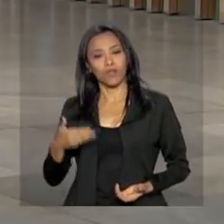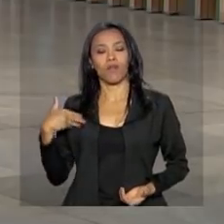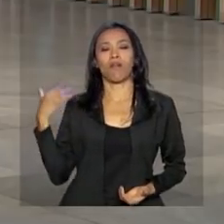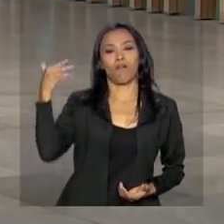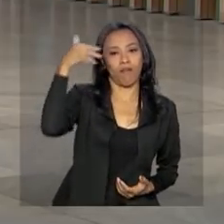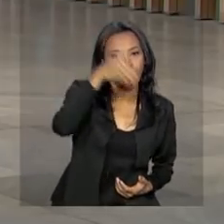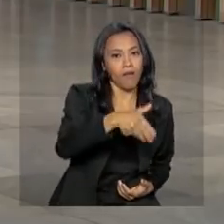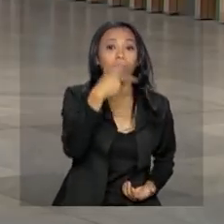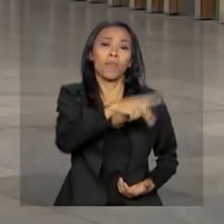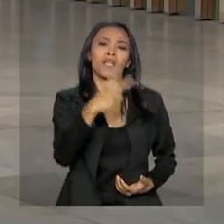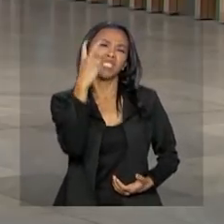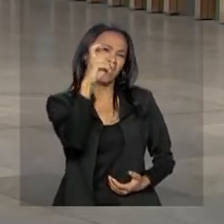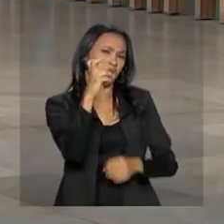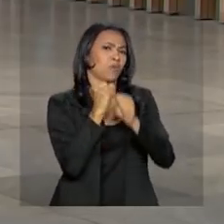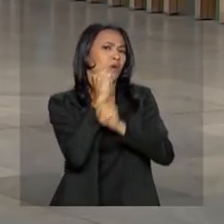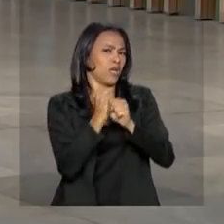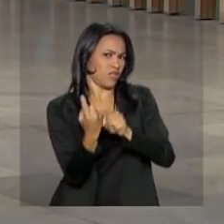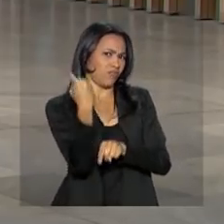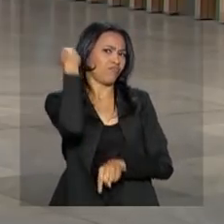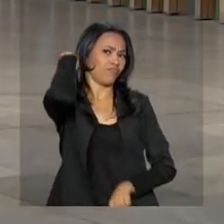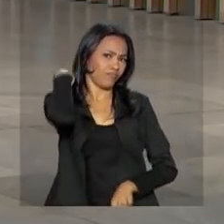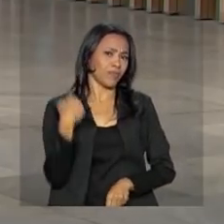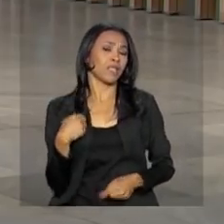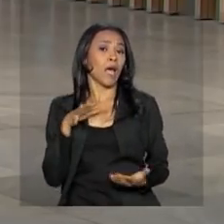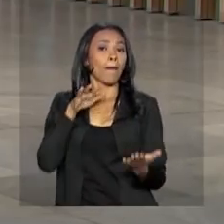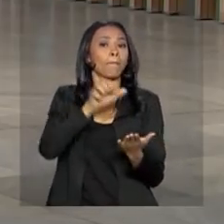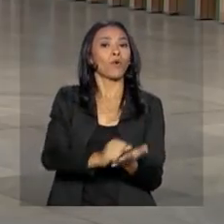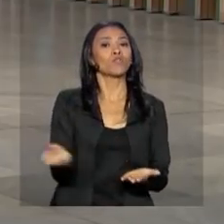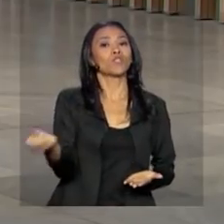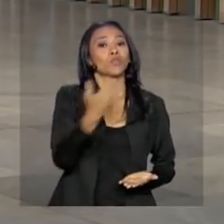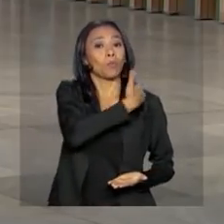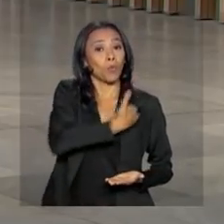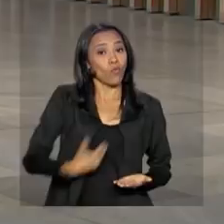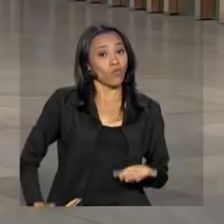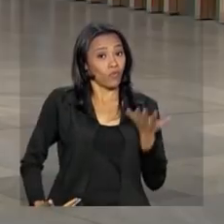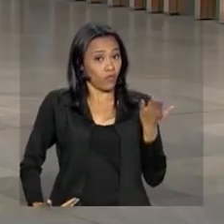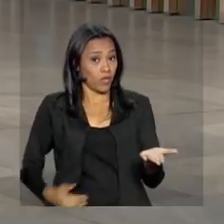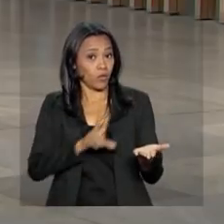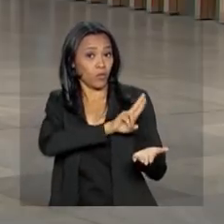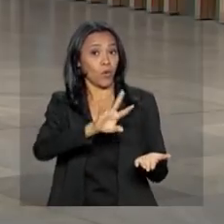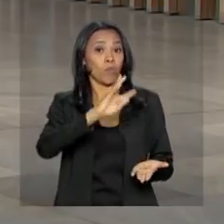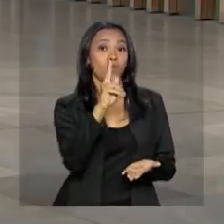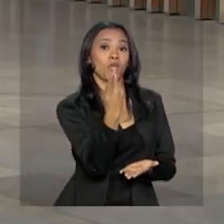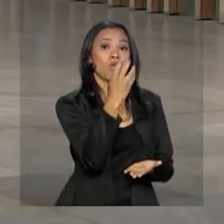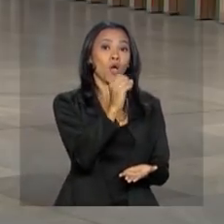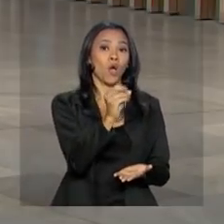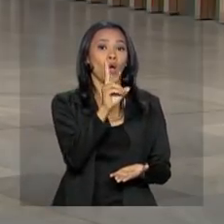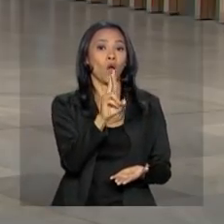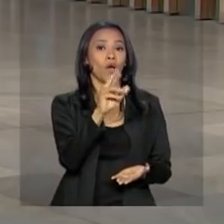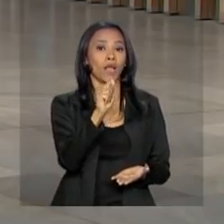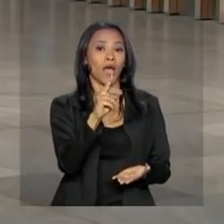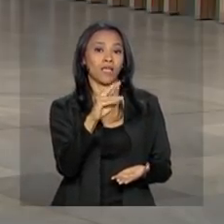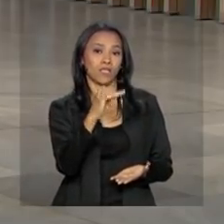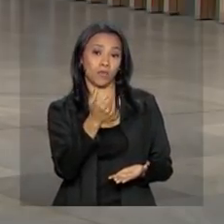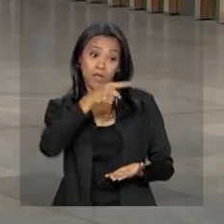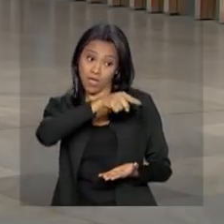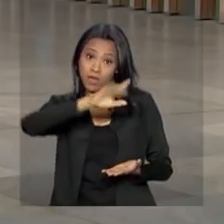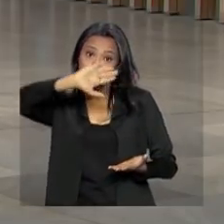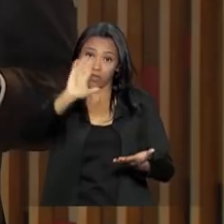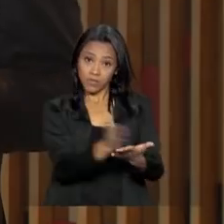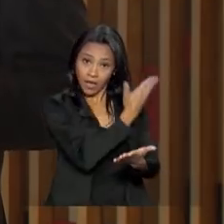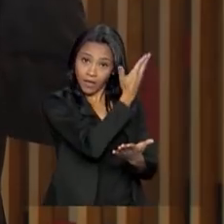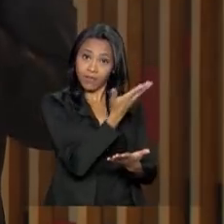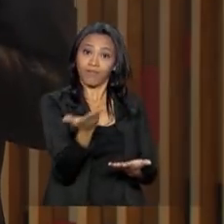Paraguai há 5 anos na posse de Horácio cartes à frente do governo paraguaio que agora está deixando